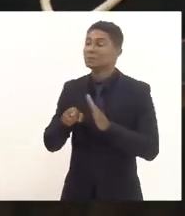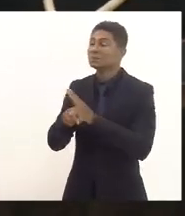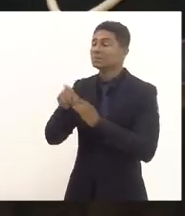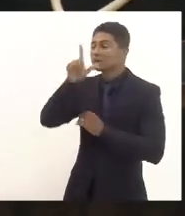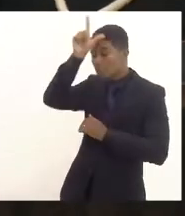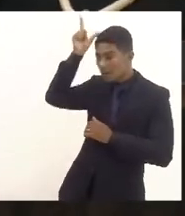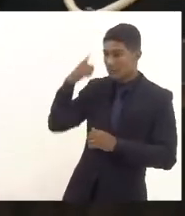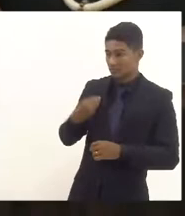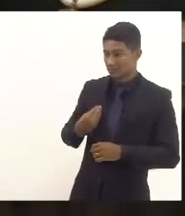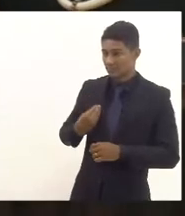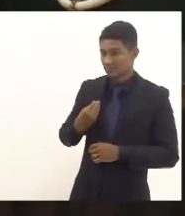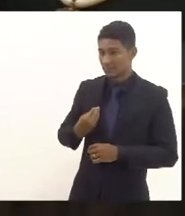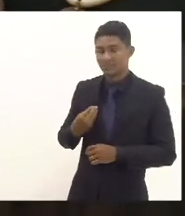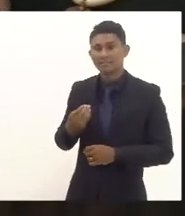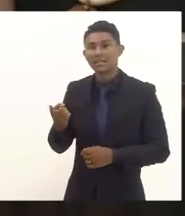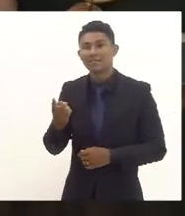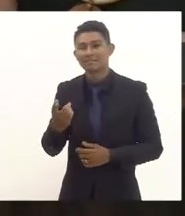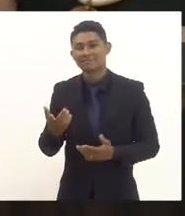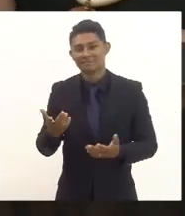o